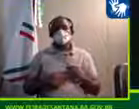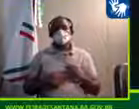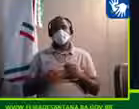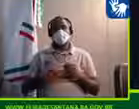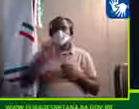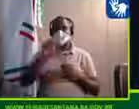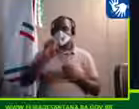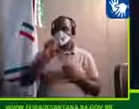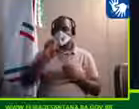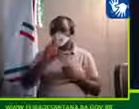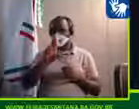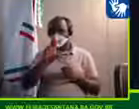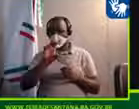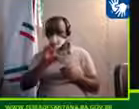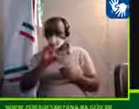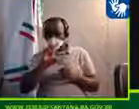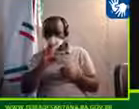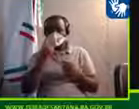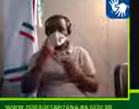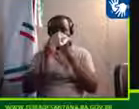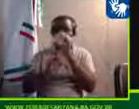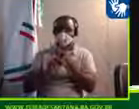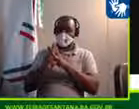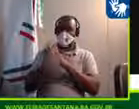Andréia, você tem mais alguma pergunta?